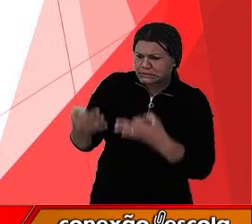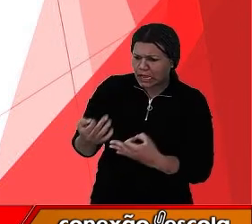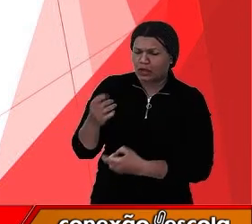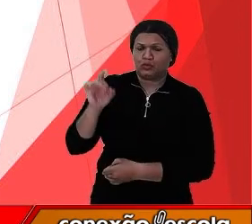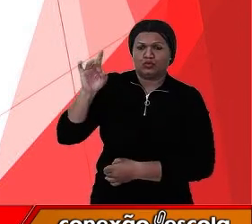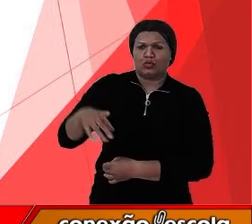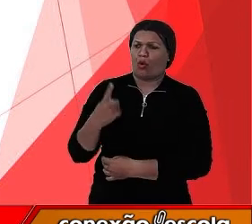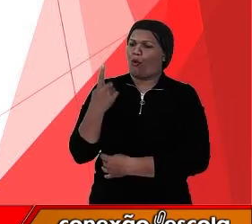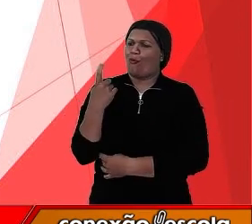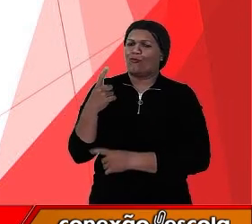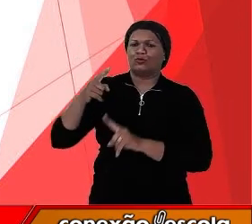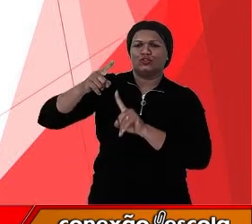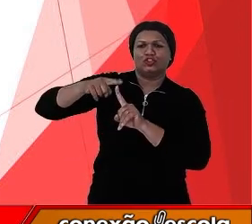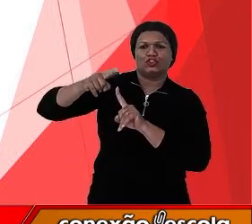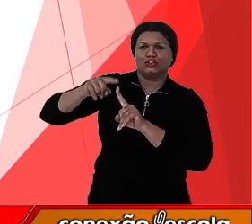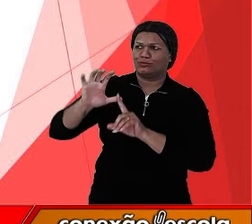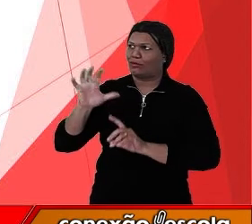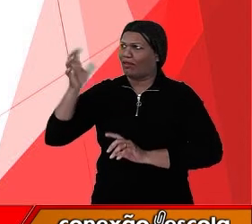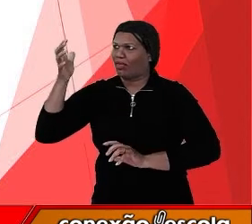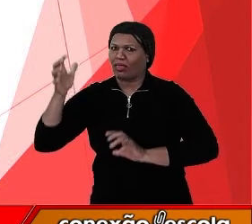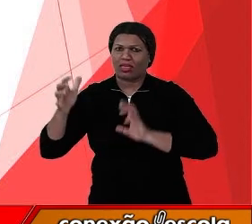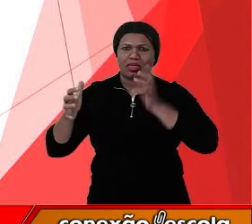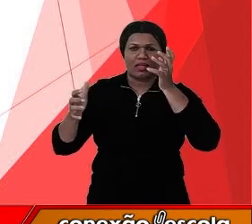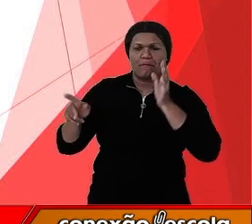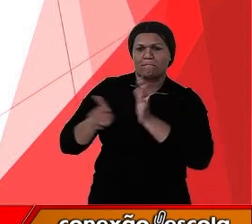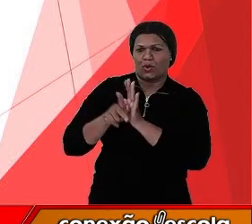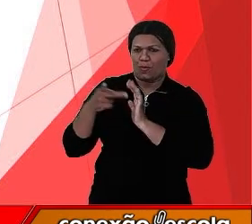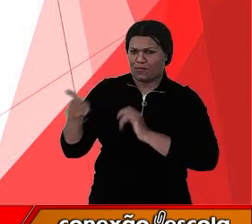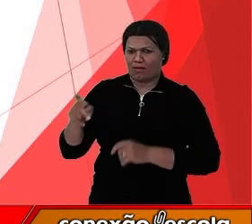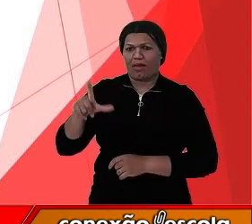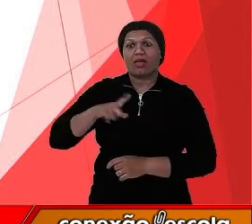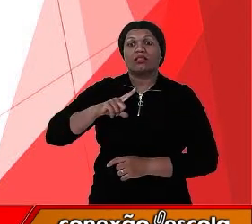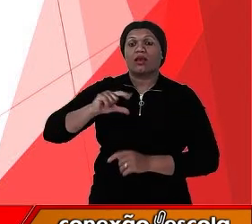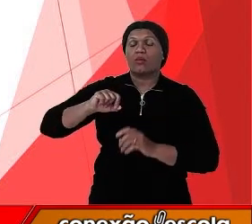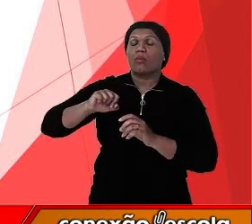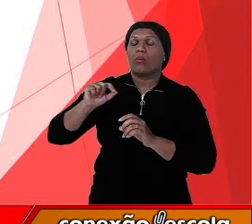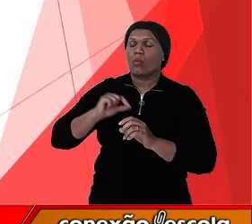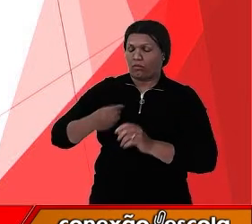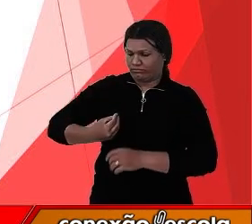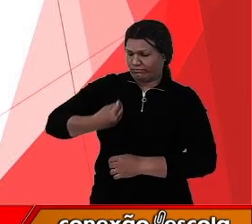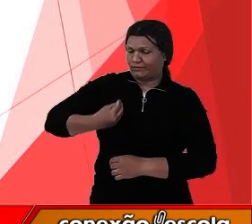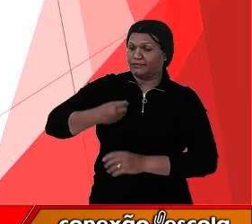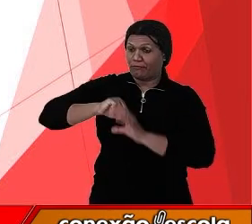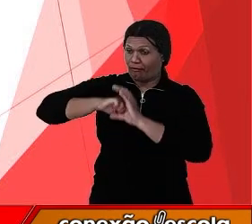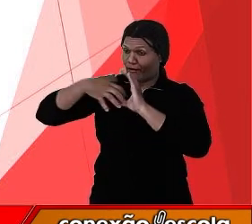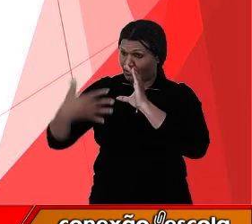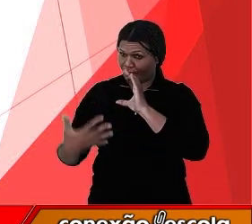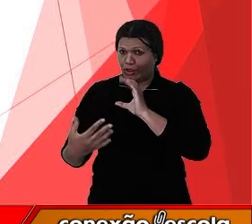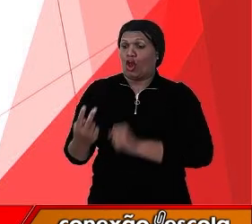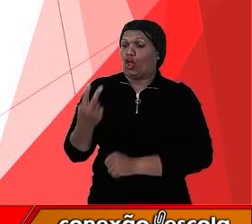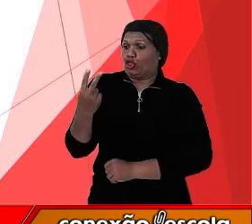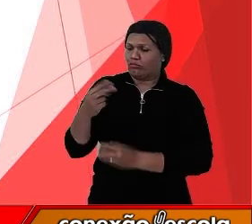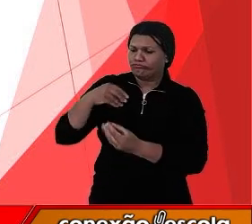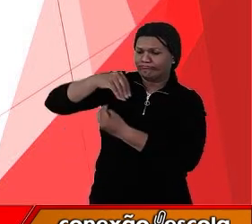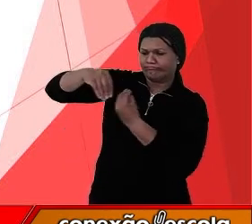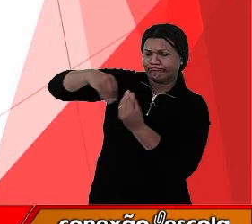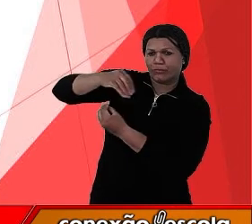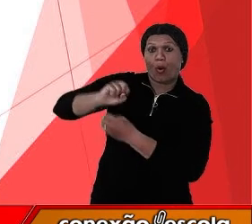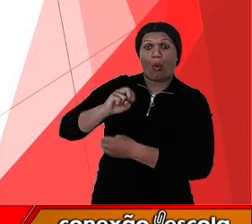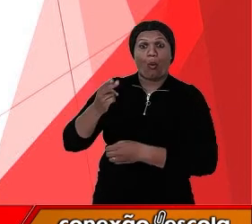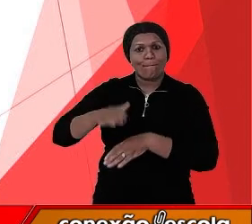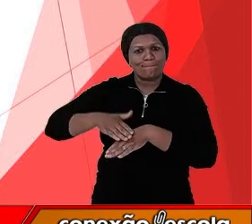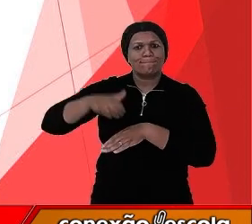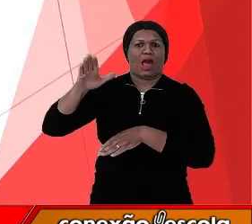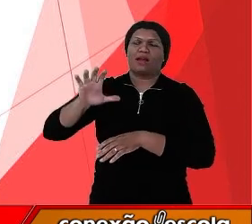único domínio em lares onde eu tenho aí a presença de características de um de dois ou mais